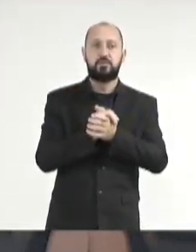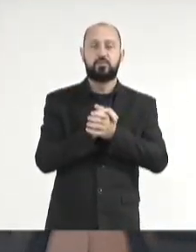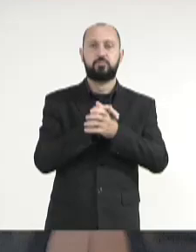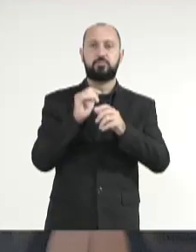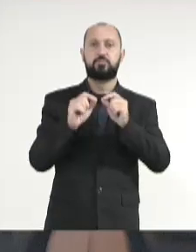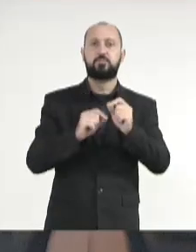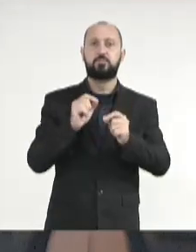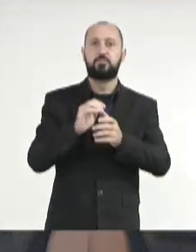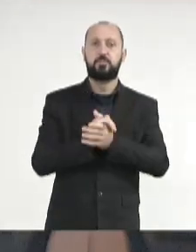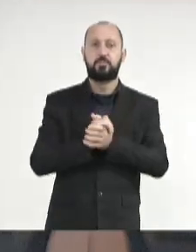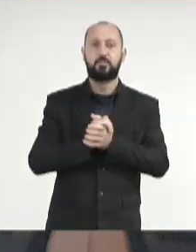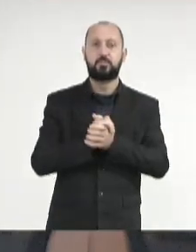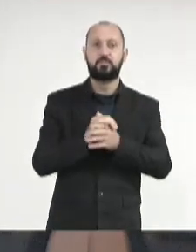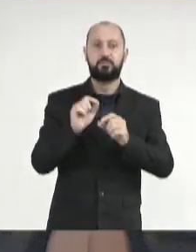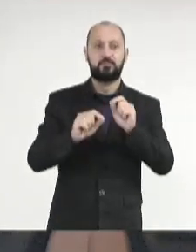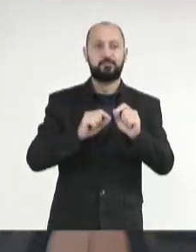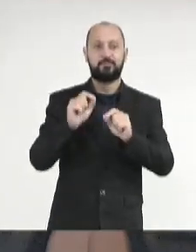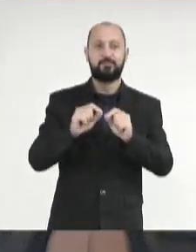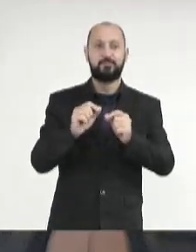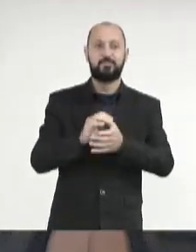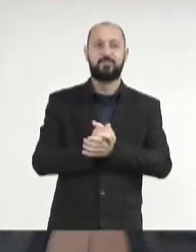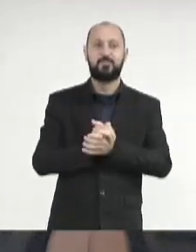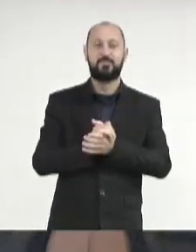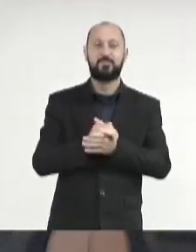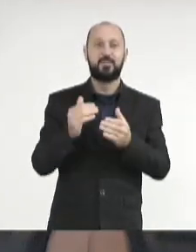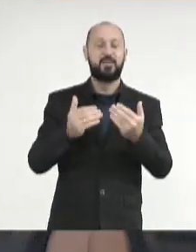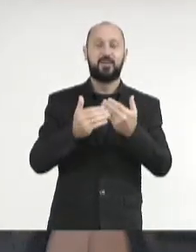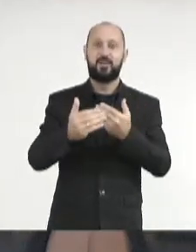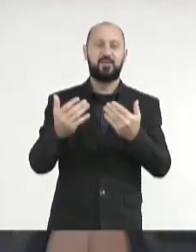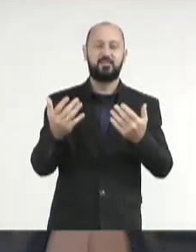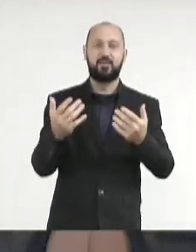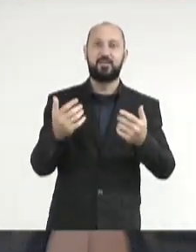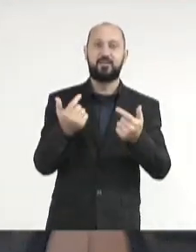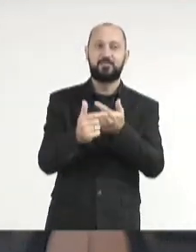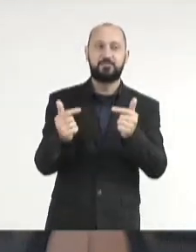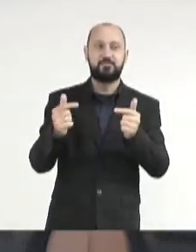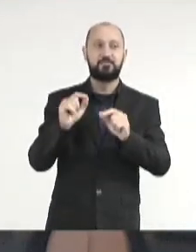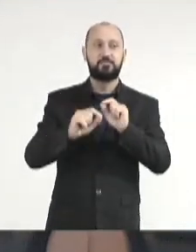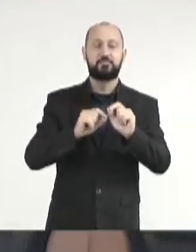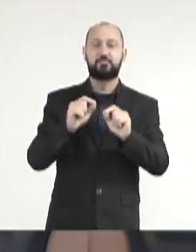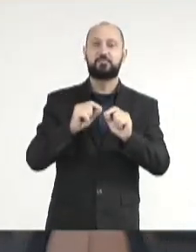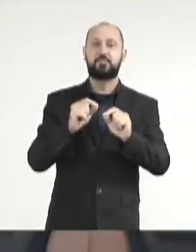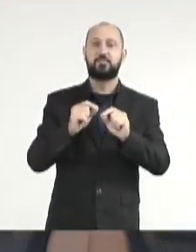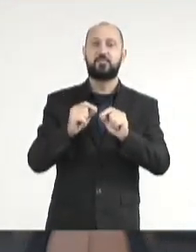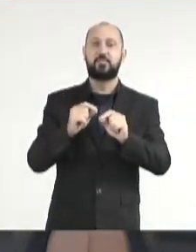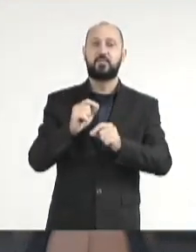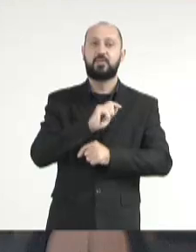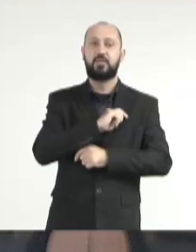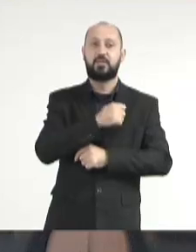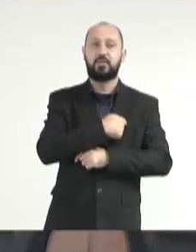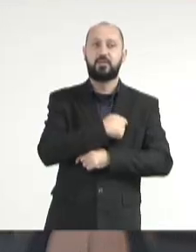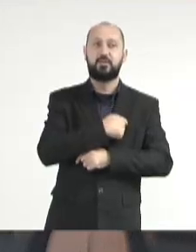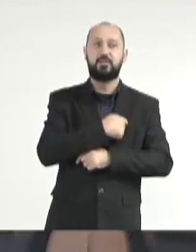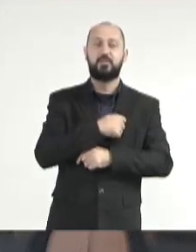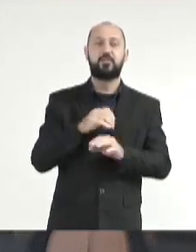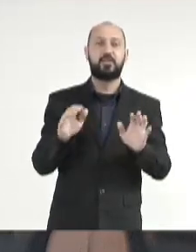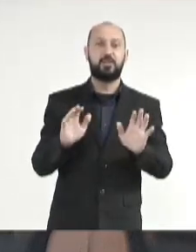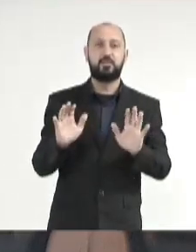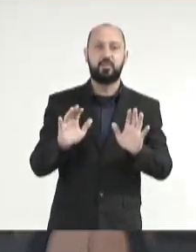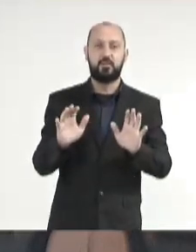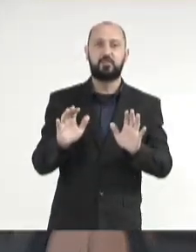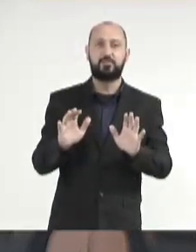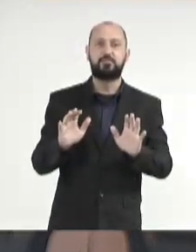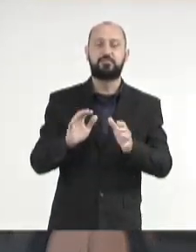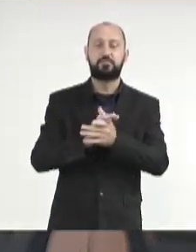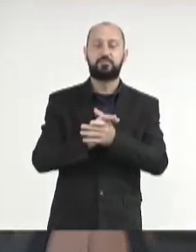primeira discussão, e que traz algumas mudanças na legislação fiscal do Estado, inclusive autorizando o